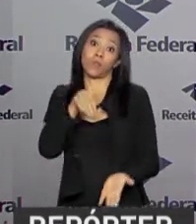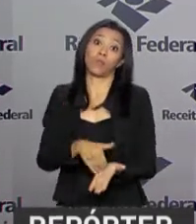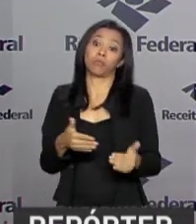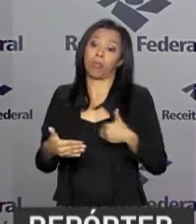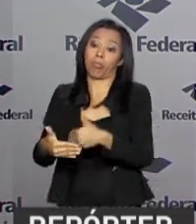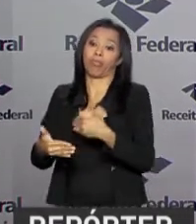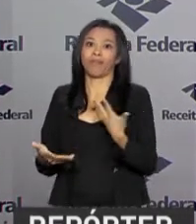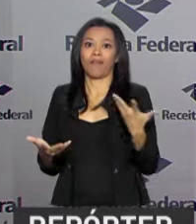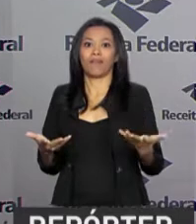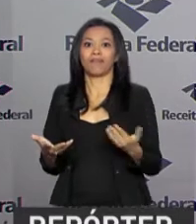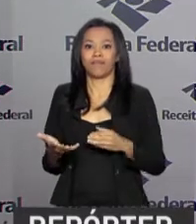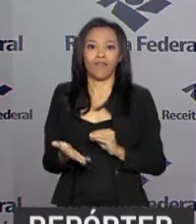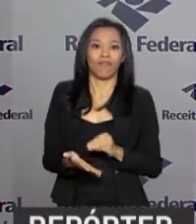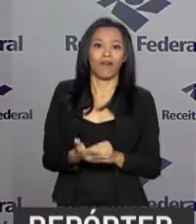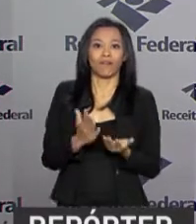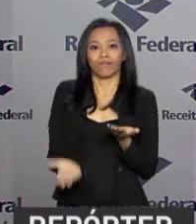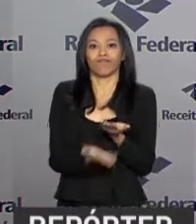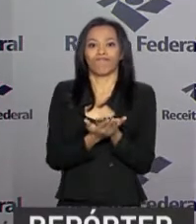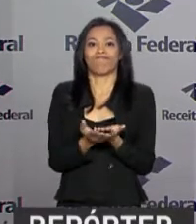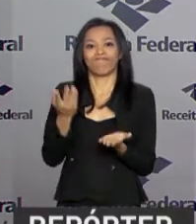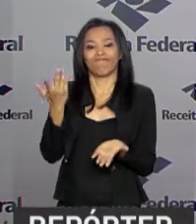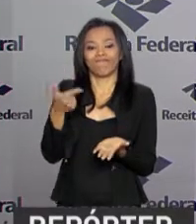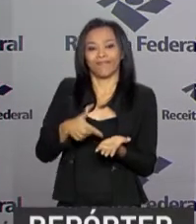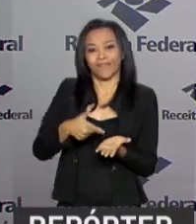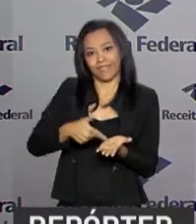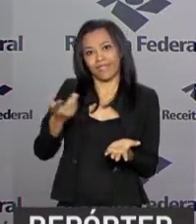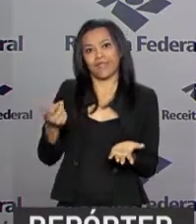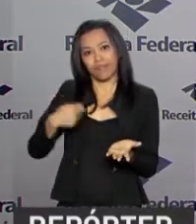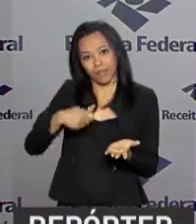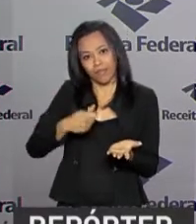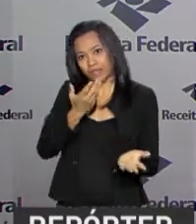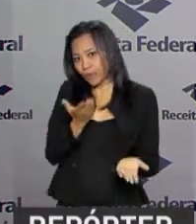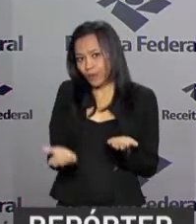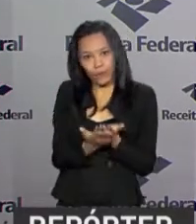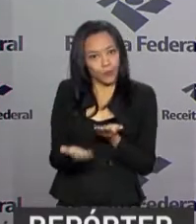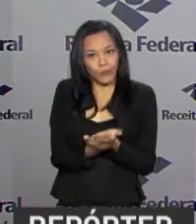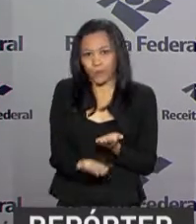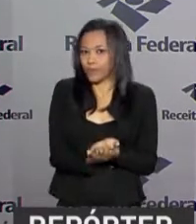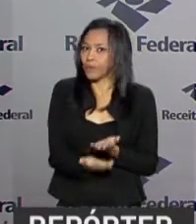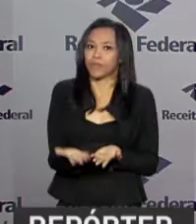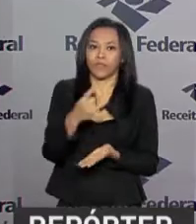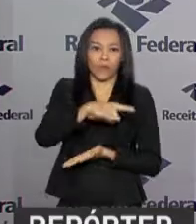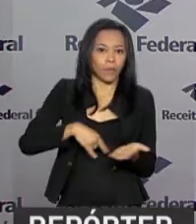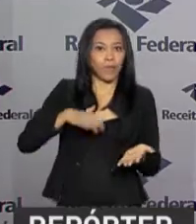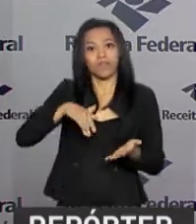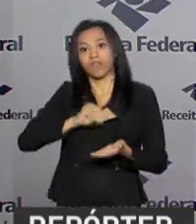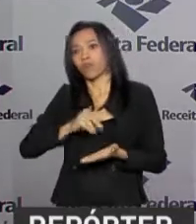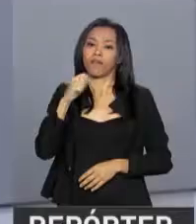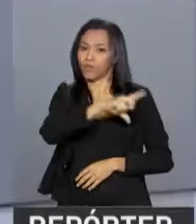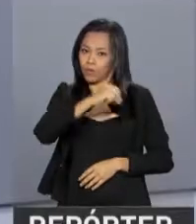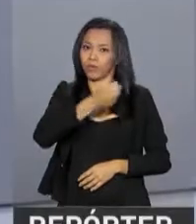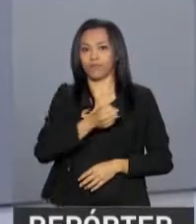por enquanto os documentos documento fonte pagadora que ele tem que incluir todas na pauta uma pergunta